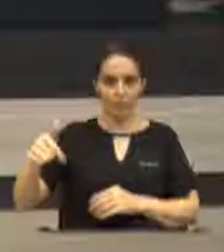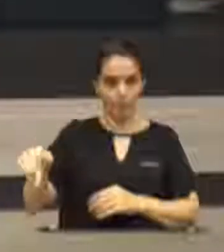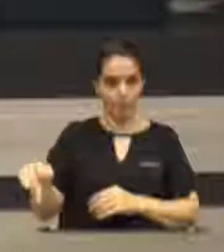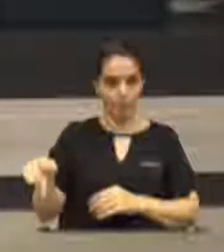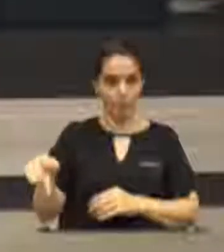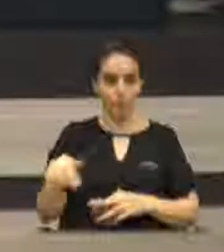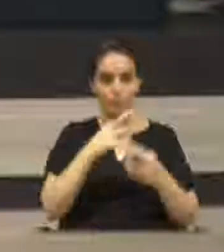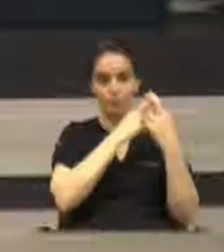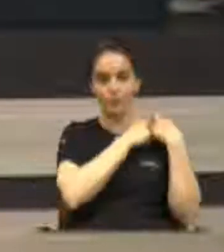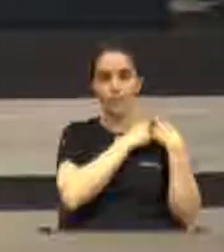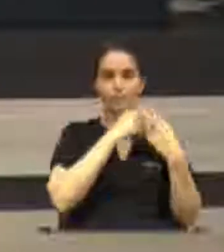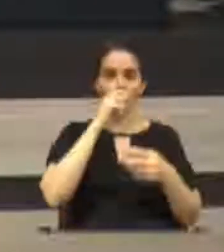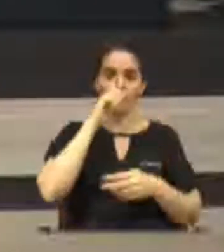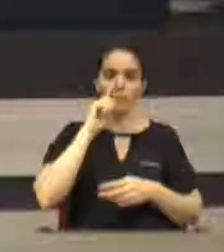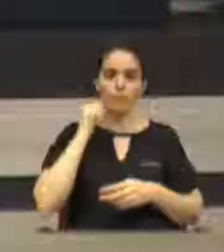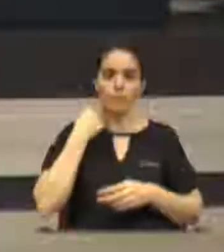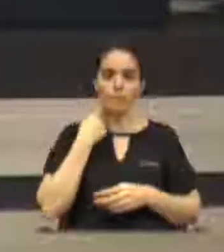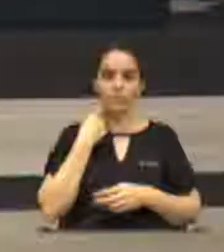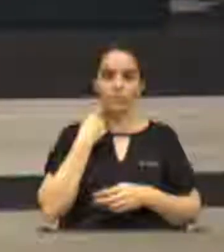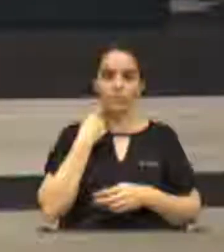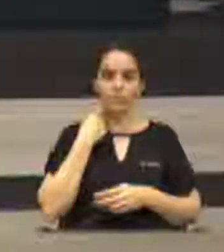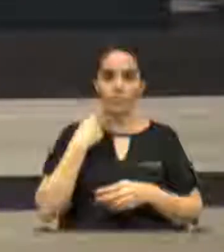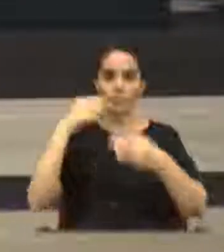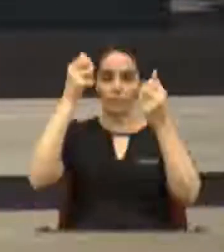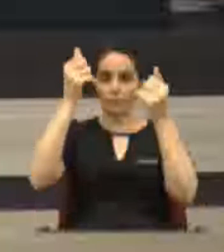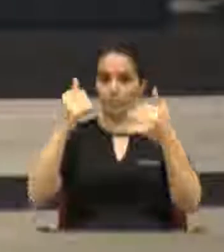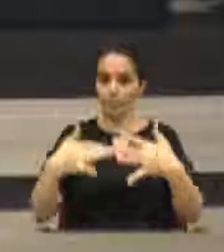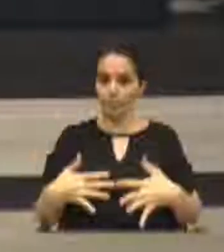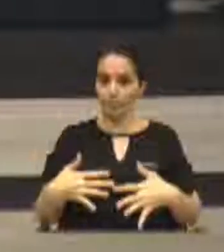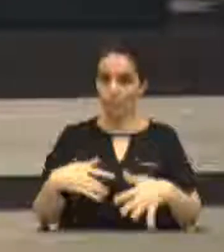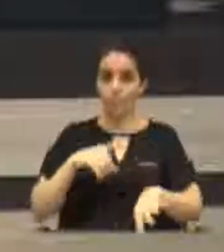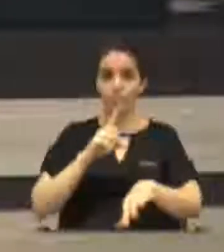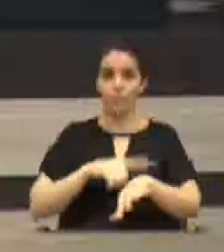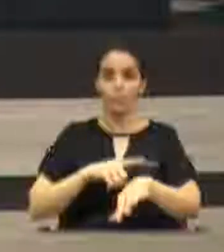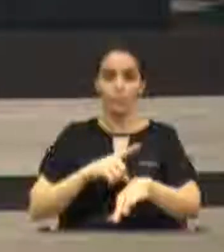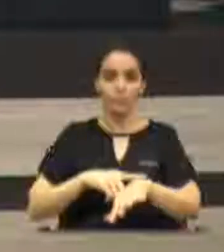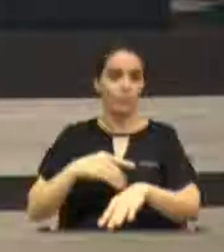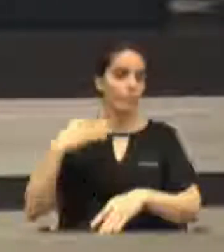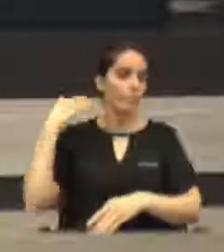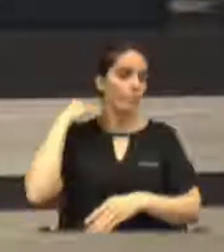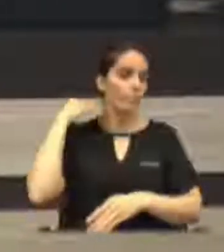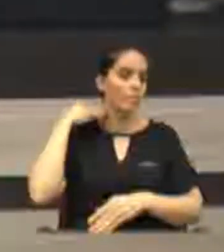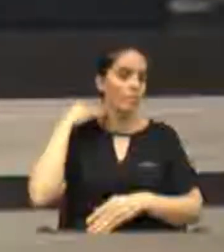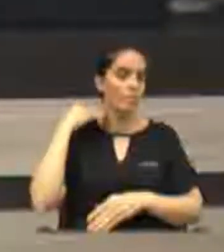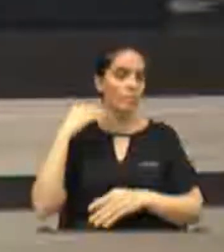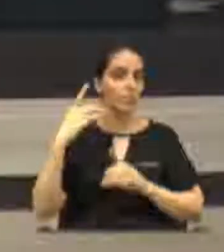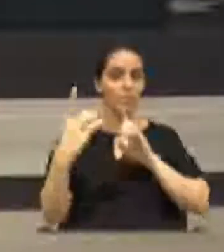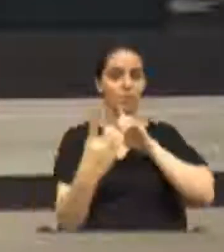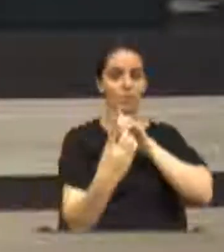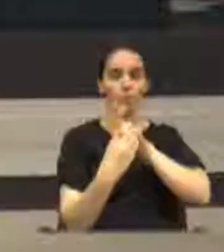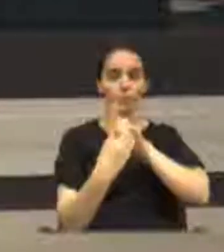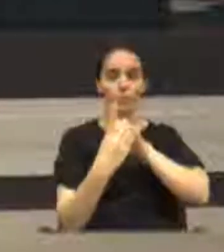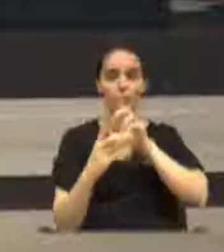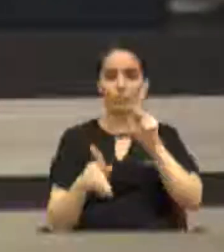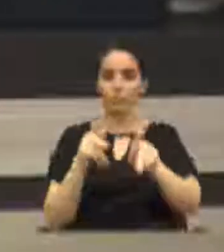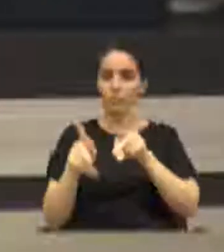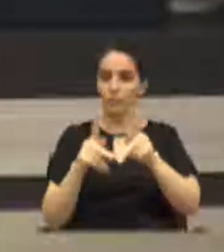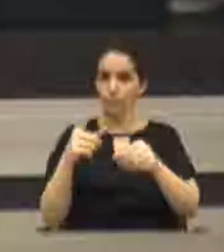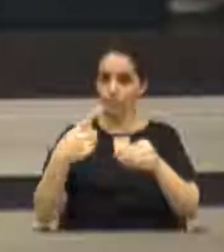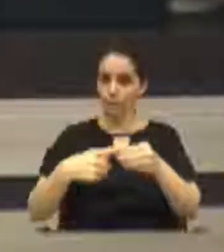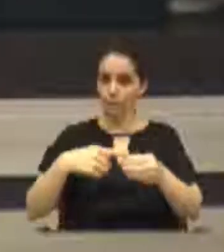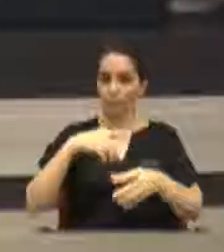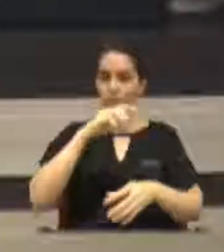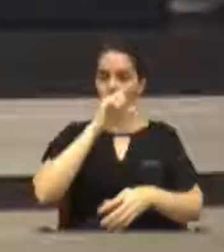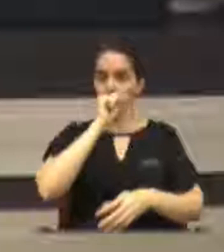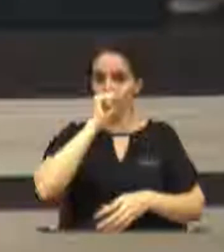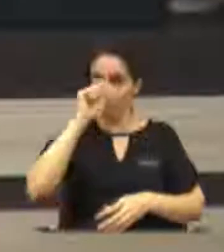293/2017, de autoria do novo vereador Newton César dos Santos, que dispõe sobre o horário de atendimento ao público nas agências bancárias